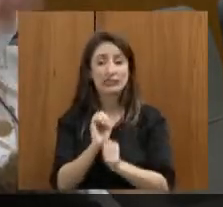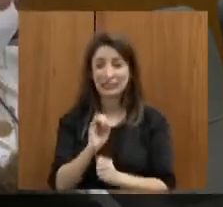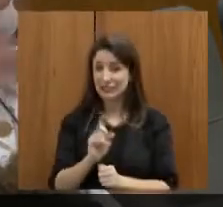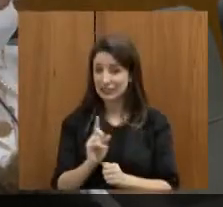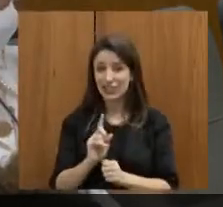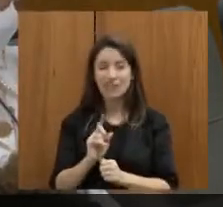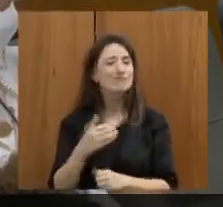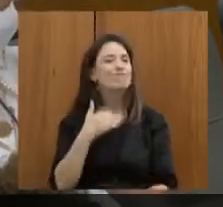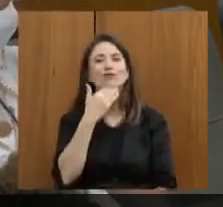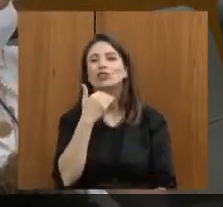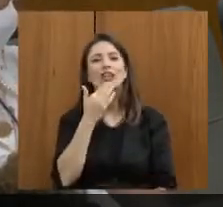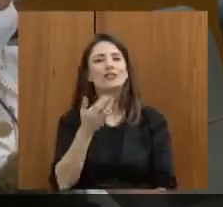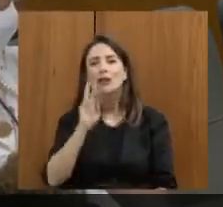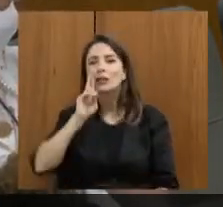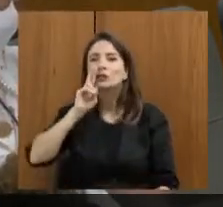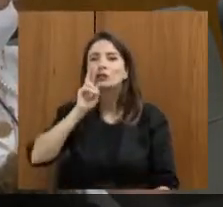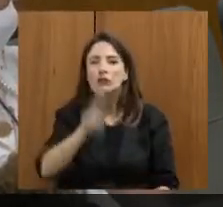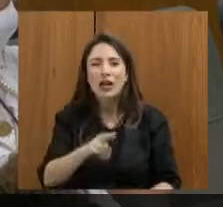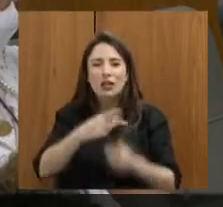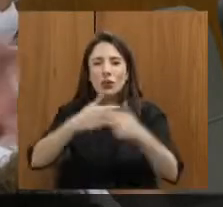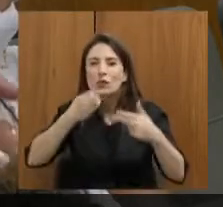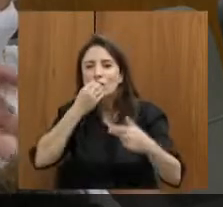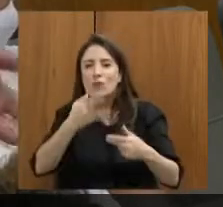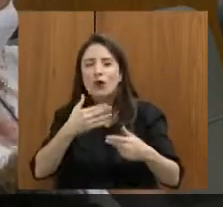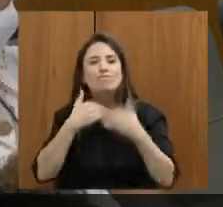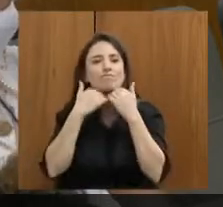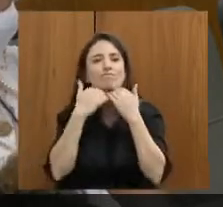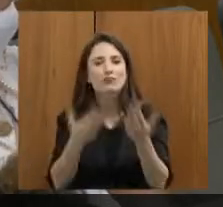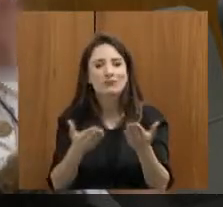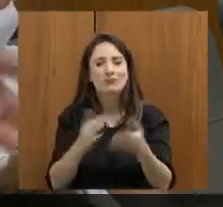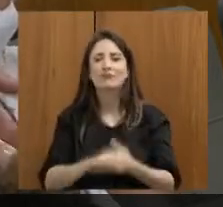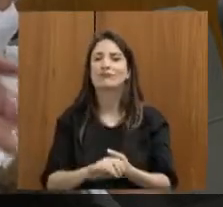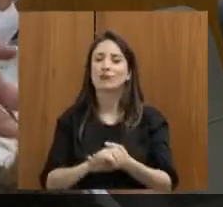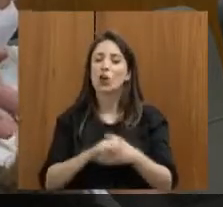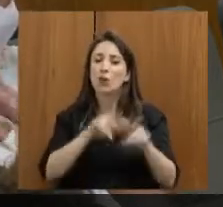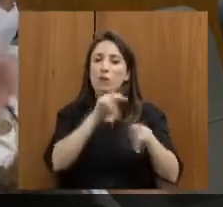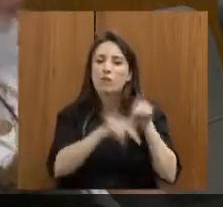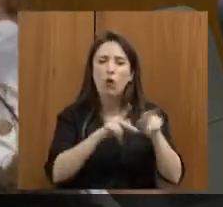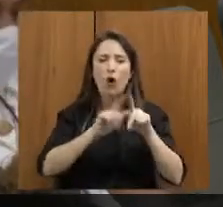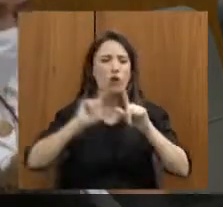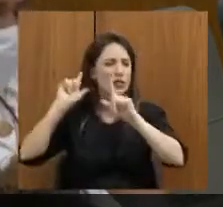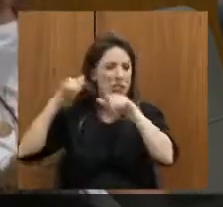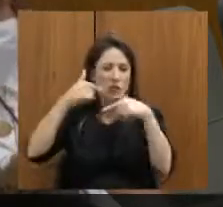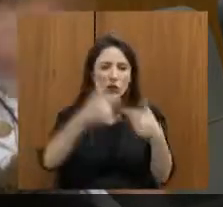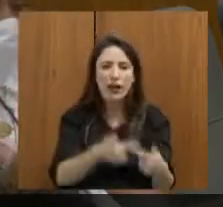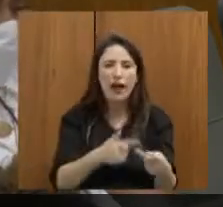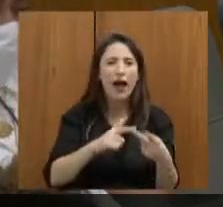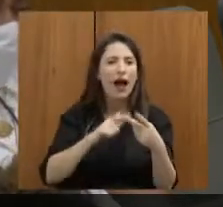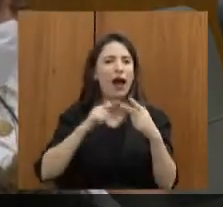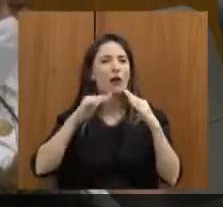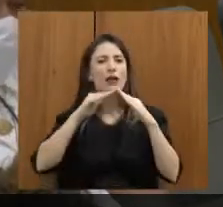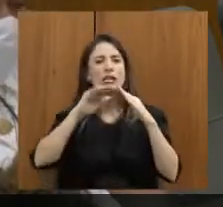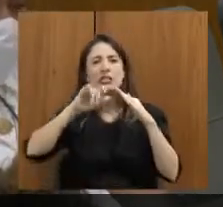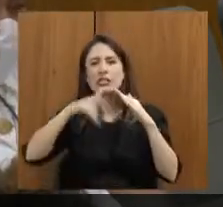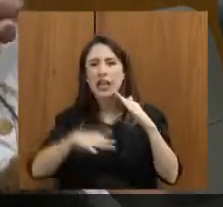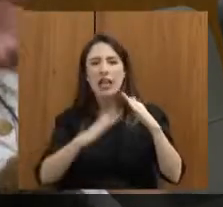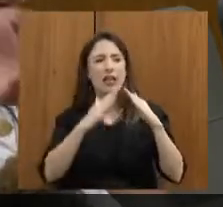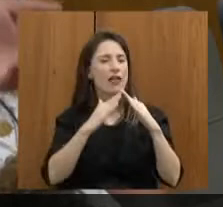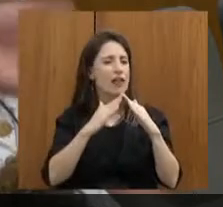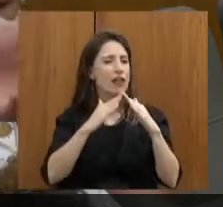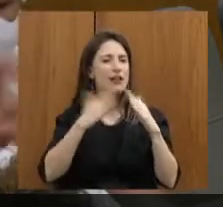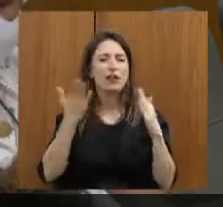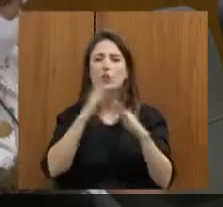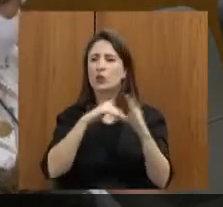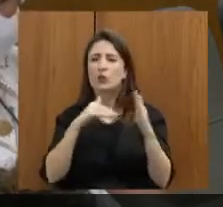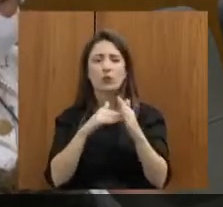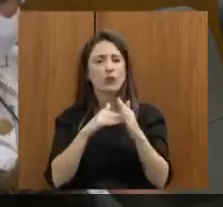vamos ter resultados e como pobre tradicionais como terreiros e abrangência geral então eu